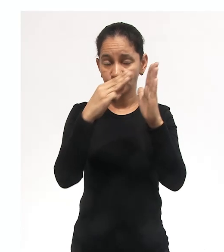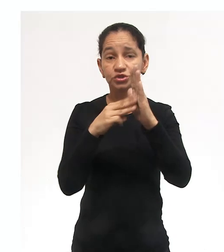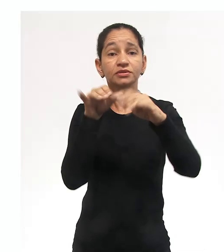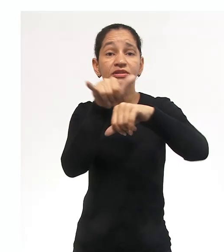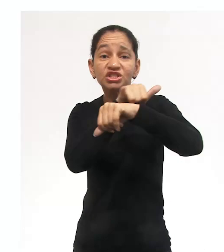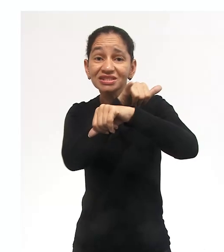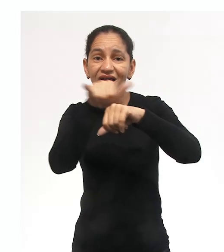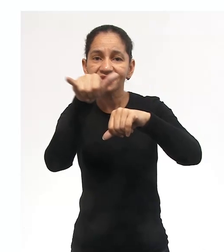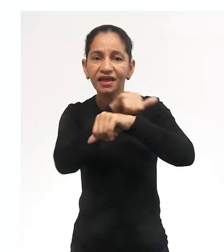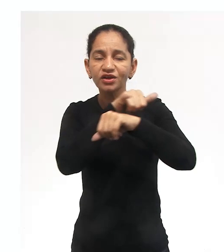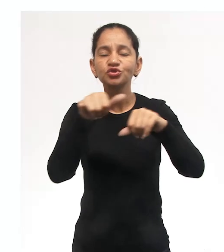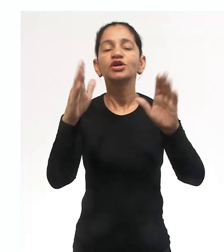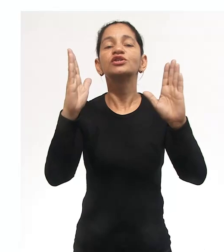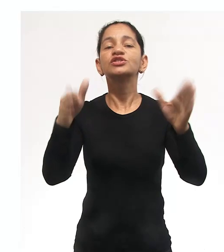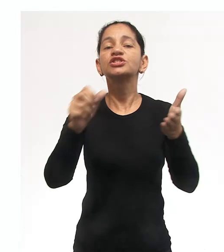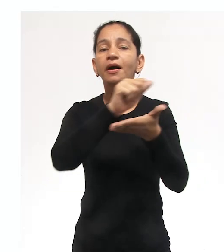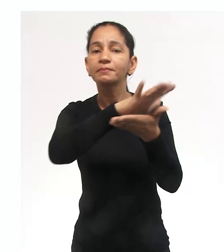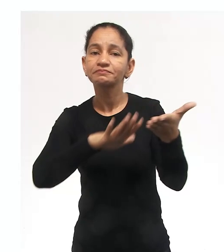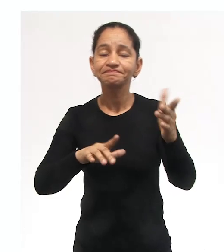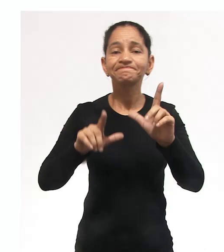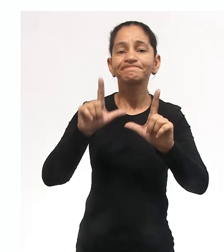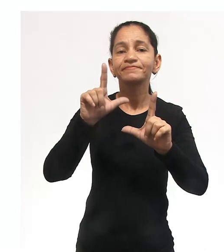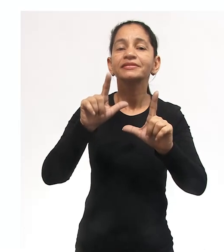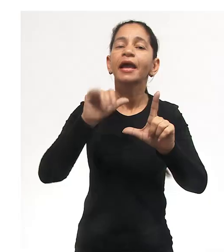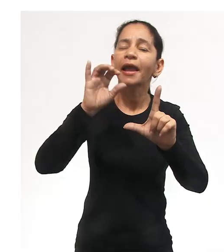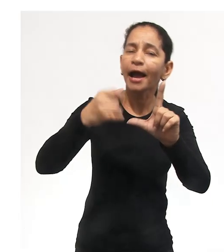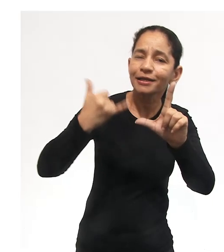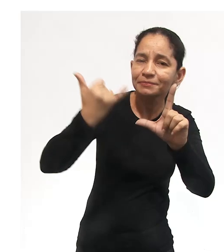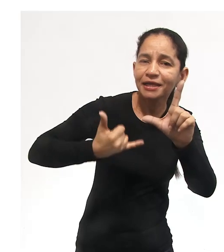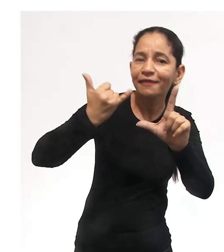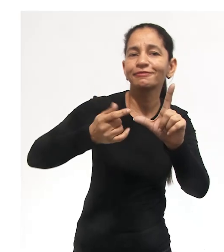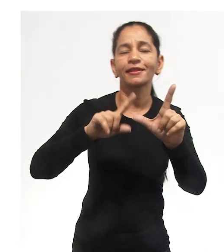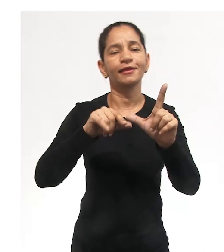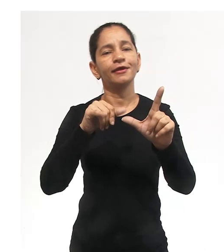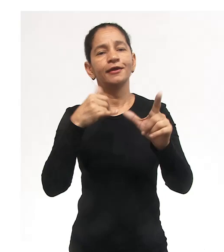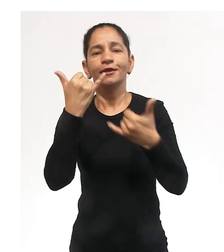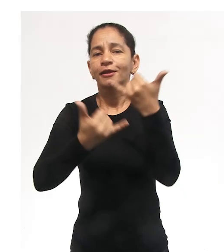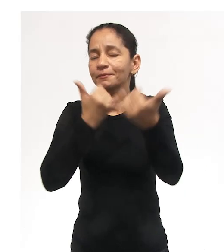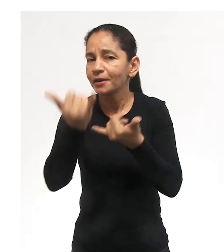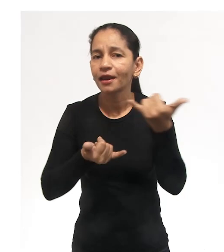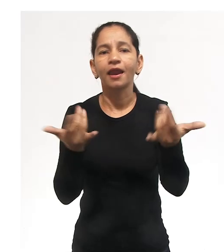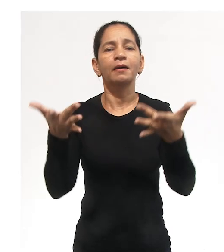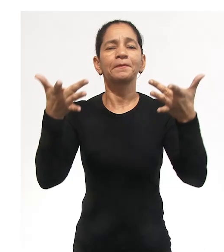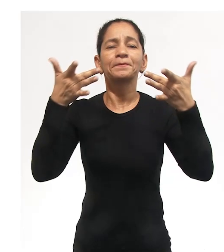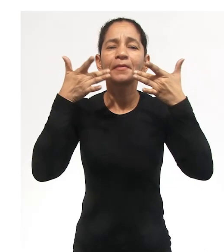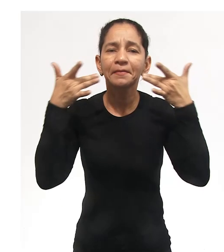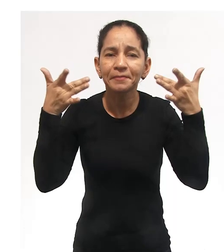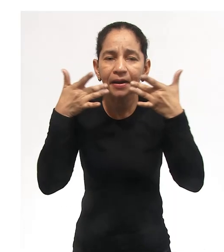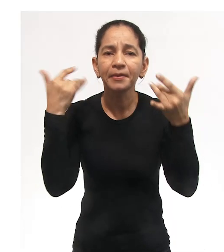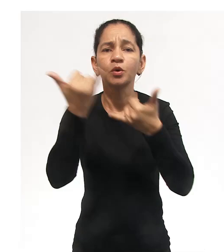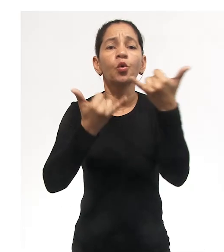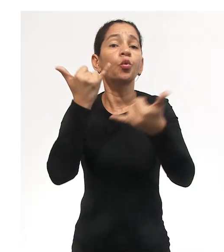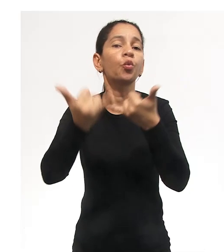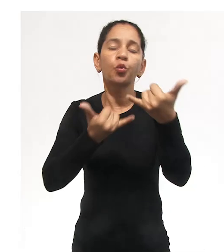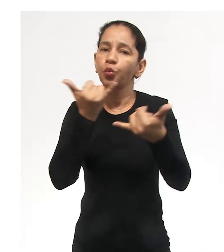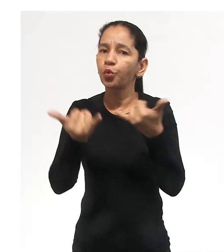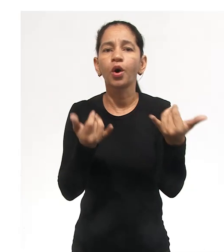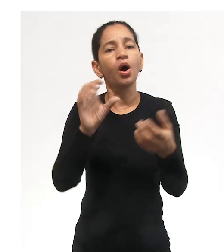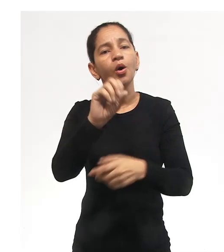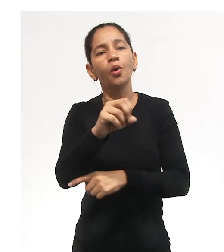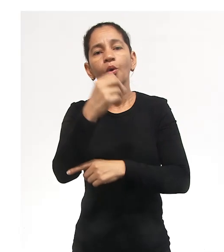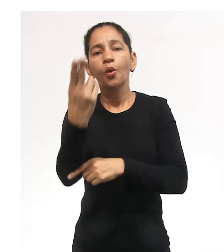nas estratégias, atividades lúdicas, como brincadeiras, jogos, teatro,